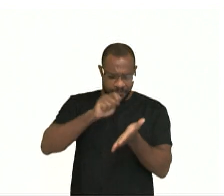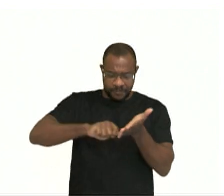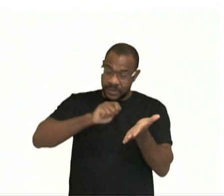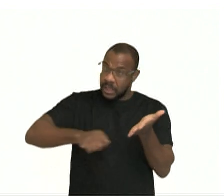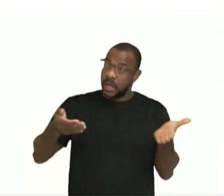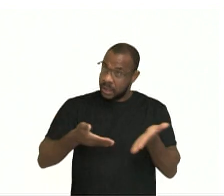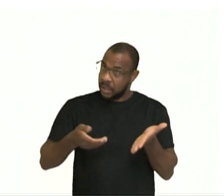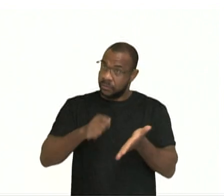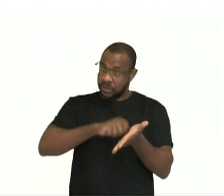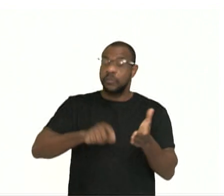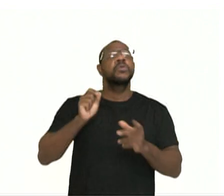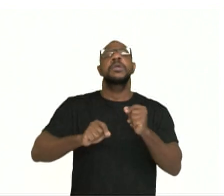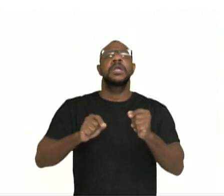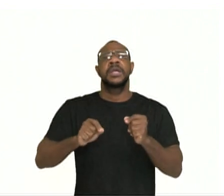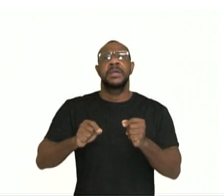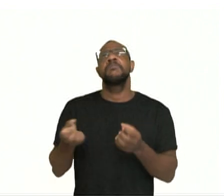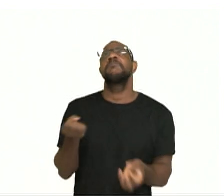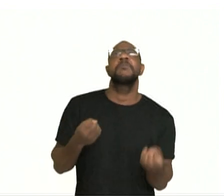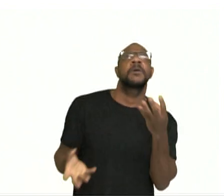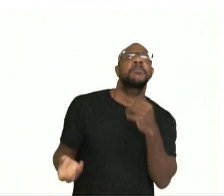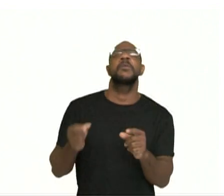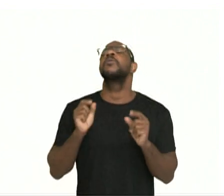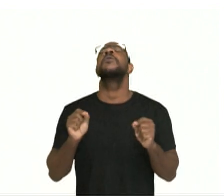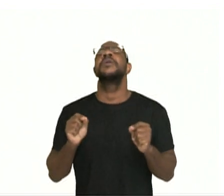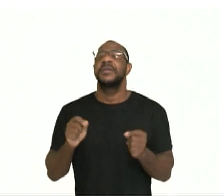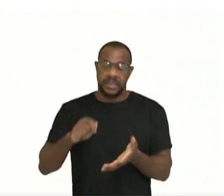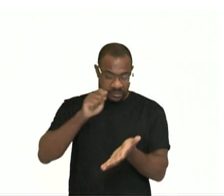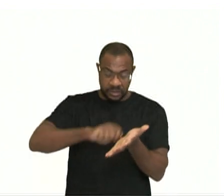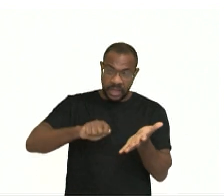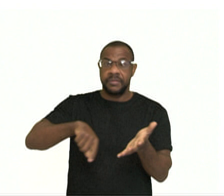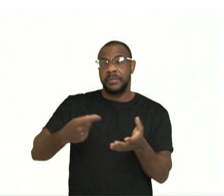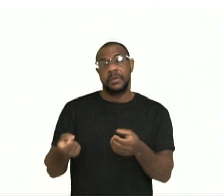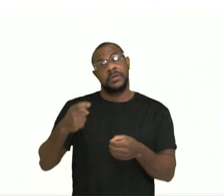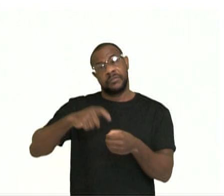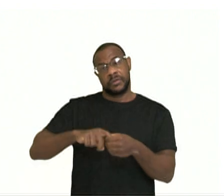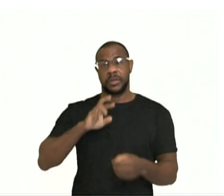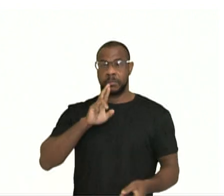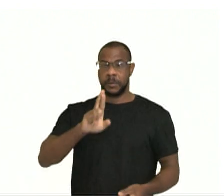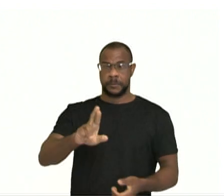a prof, tá? Escreve, anota no seu caderno e daqui a pouquinho eu tô de volta.